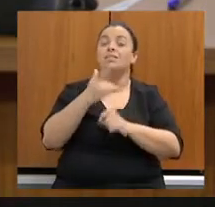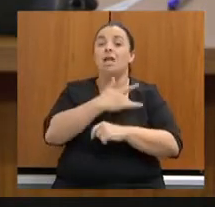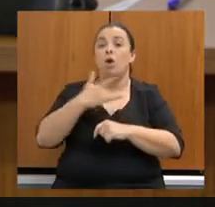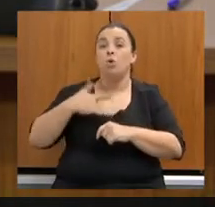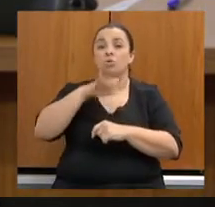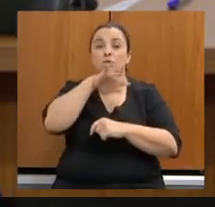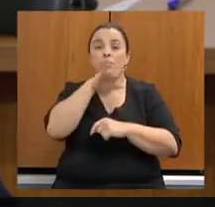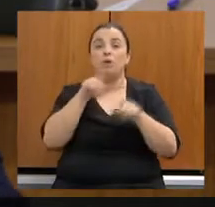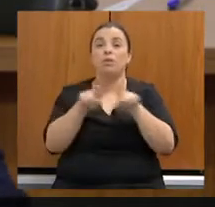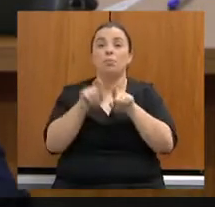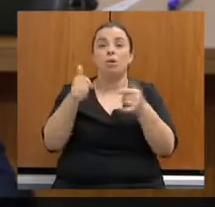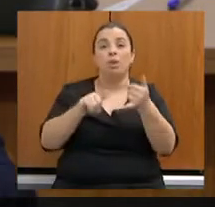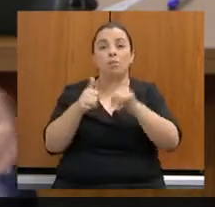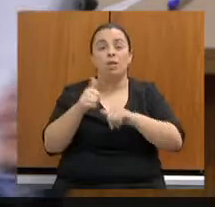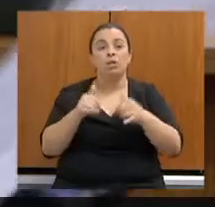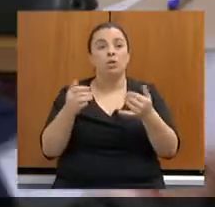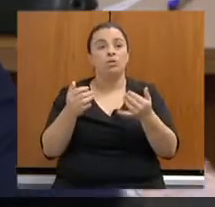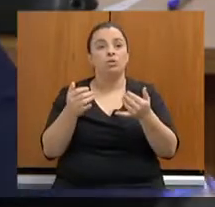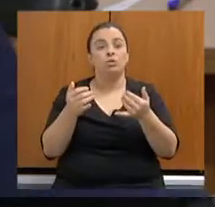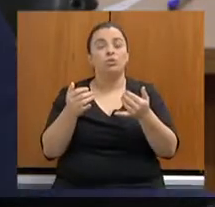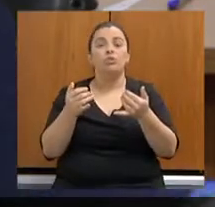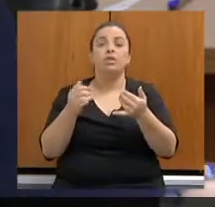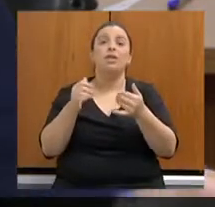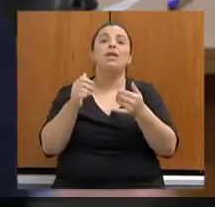laboratório de química agropecuária